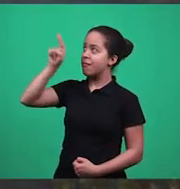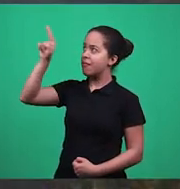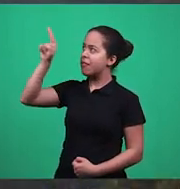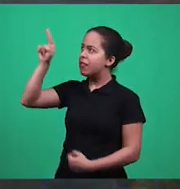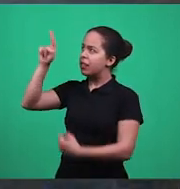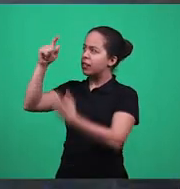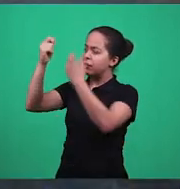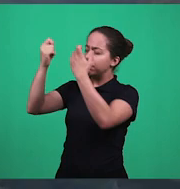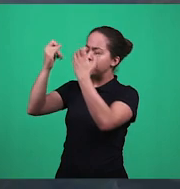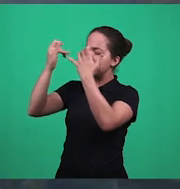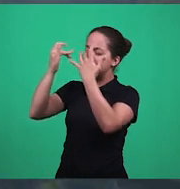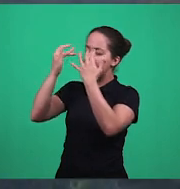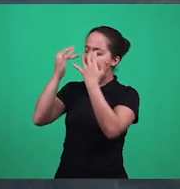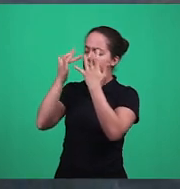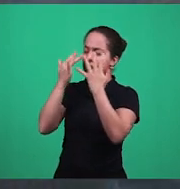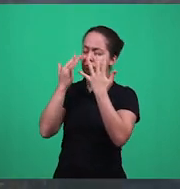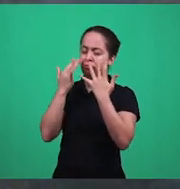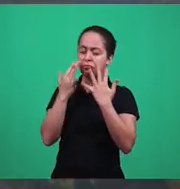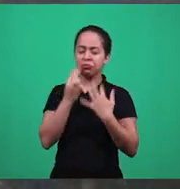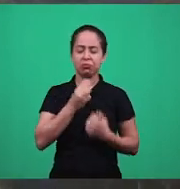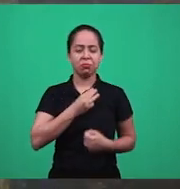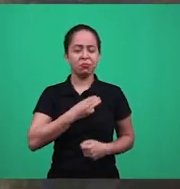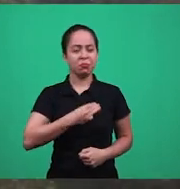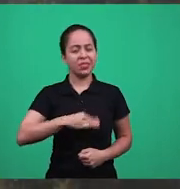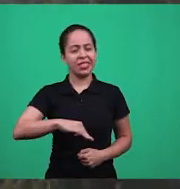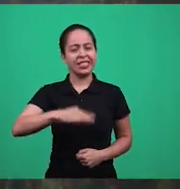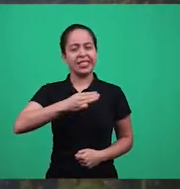Misericórdias me seguirão